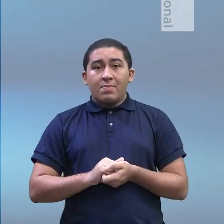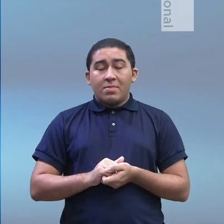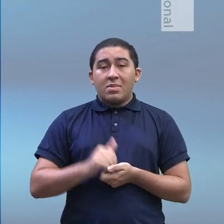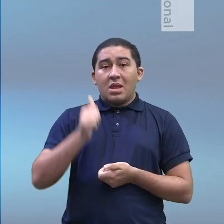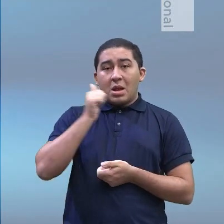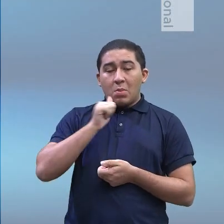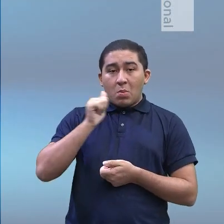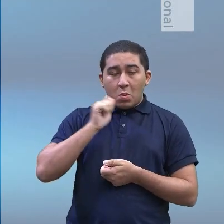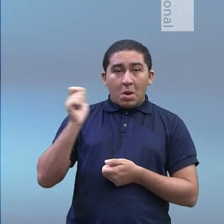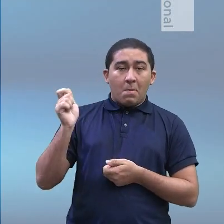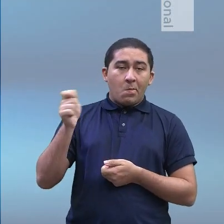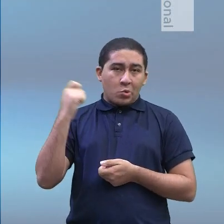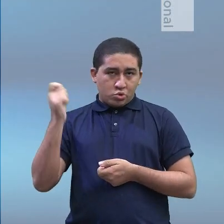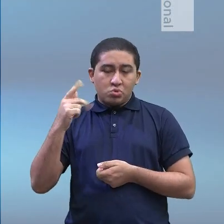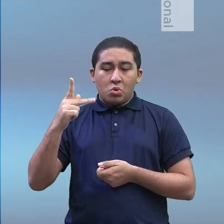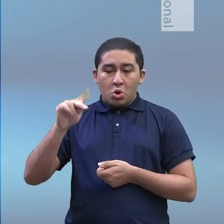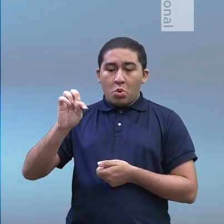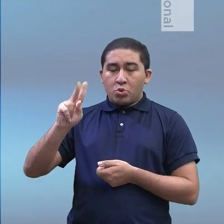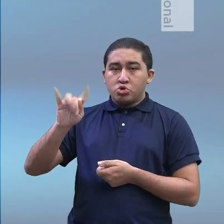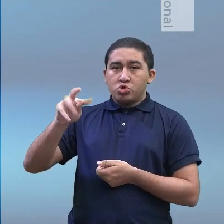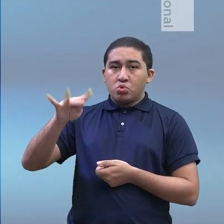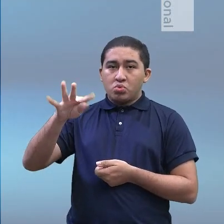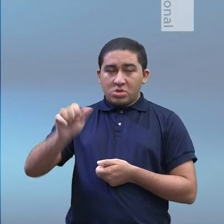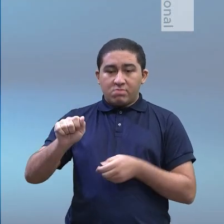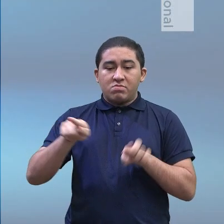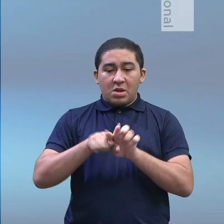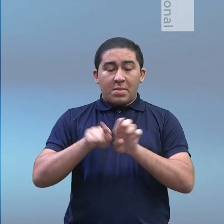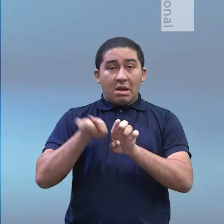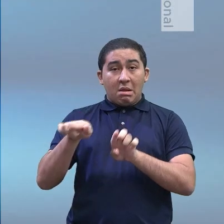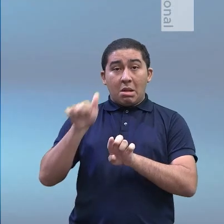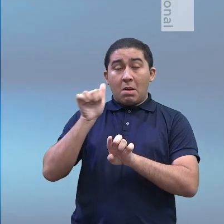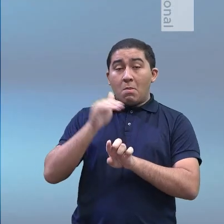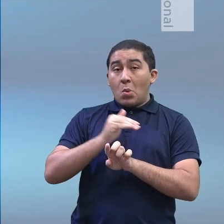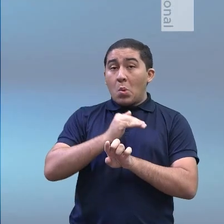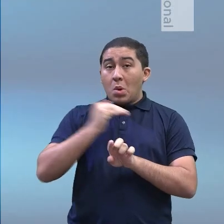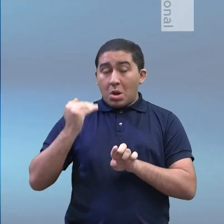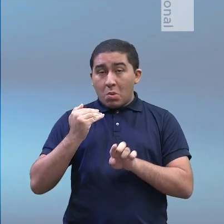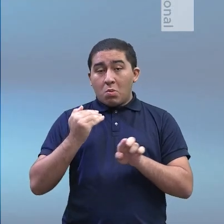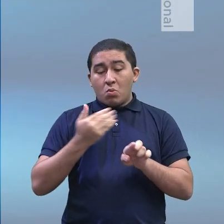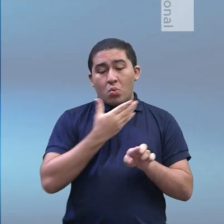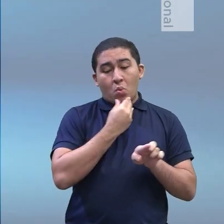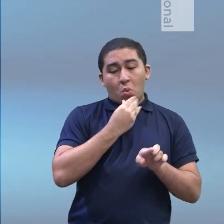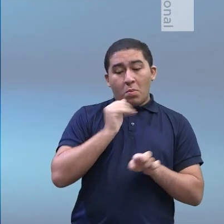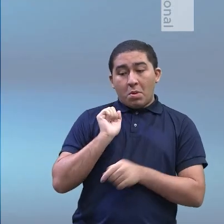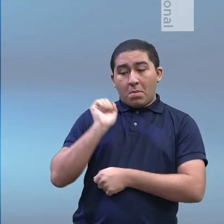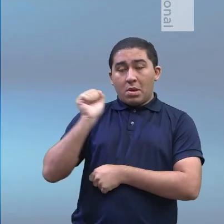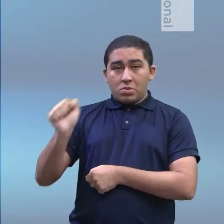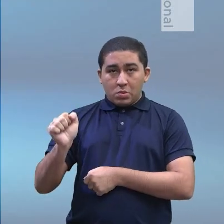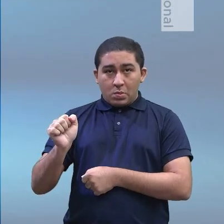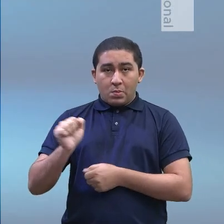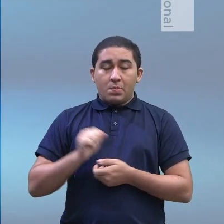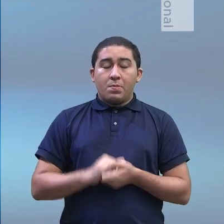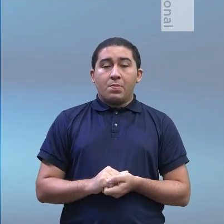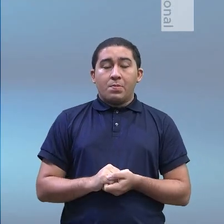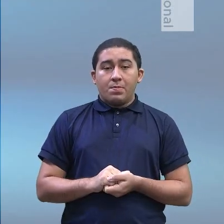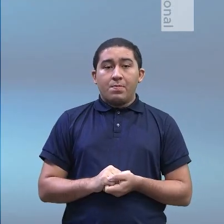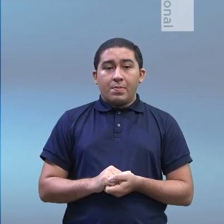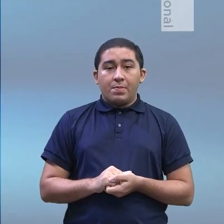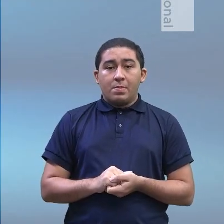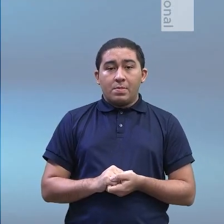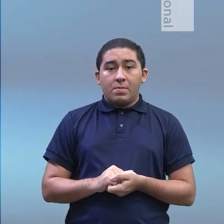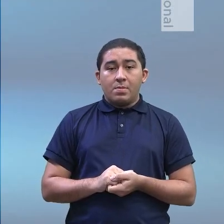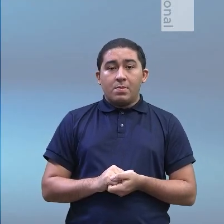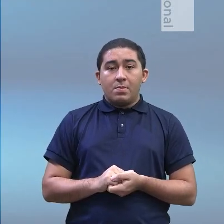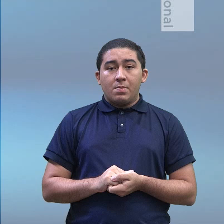e ela foi assassinada, né, foi esfaqueada por um marinheiro, né? E então a brutalidade,